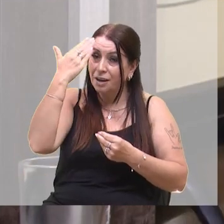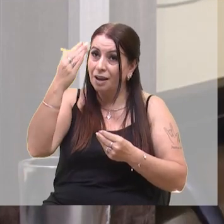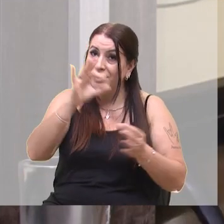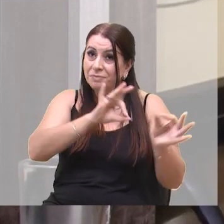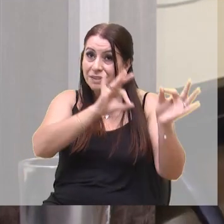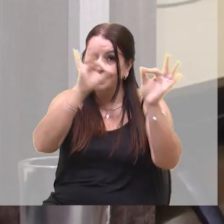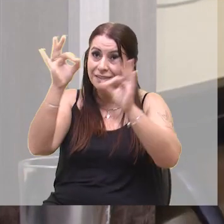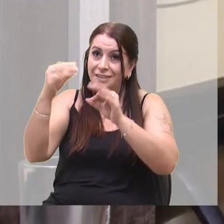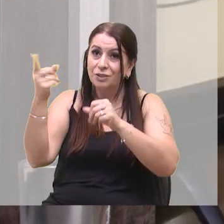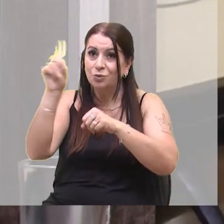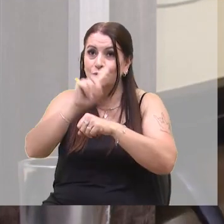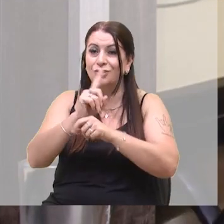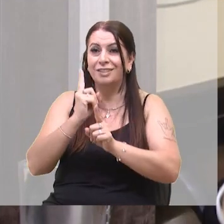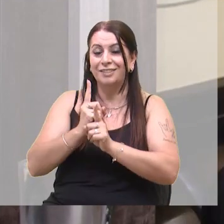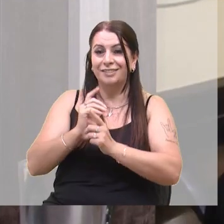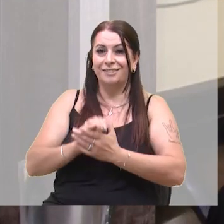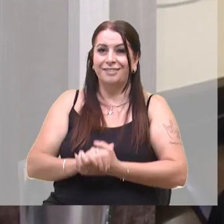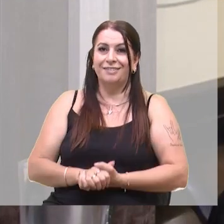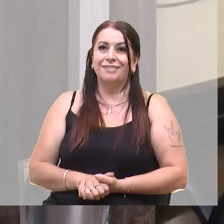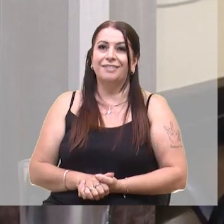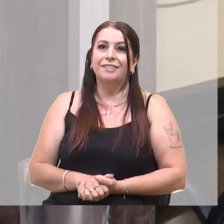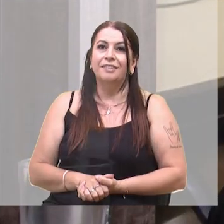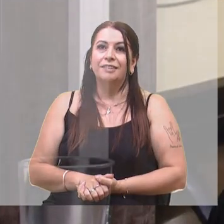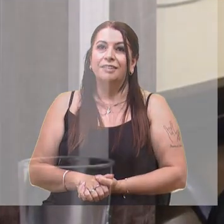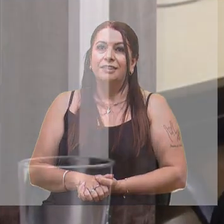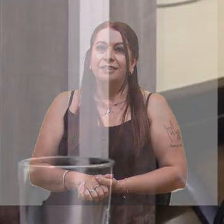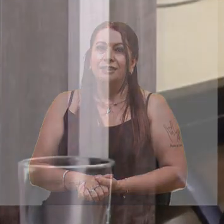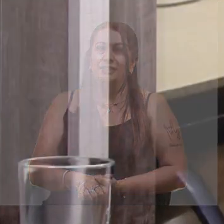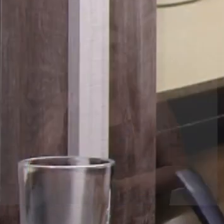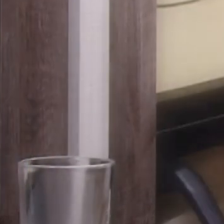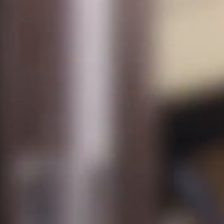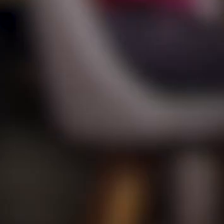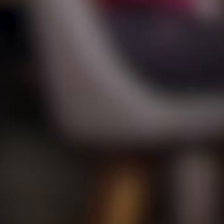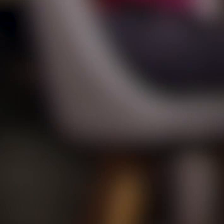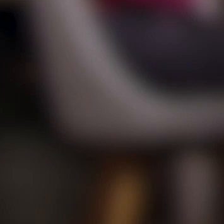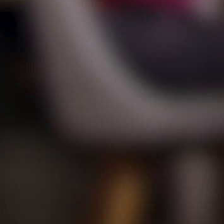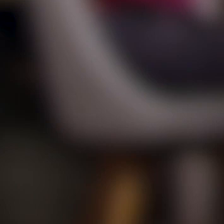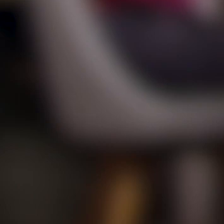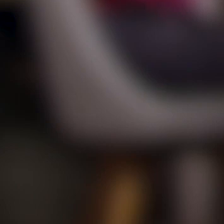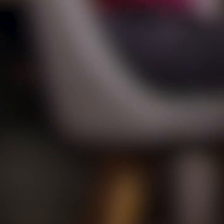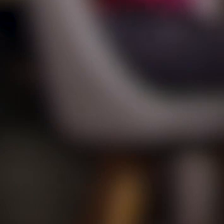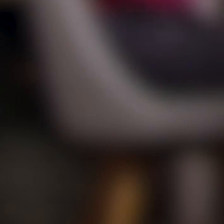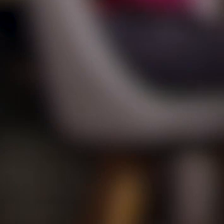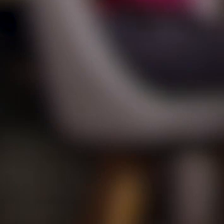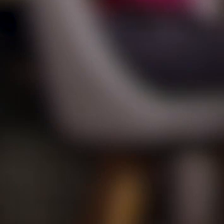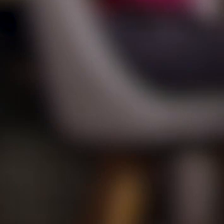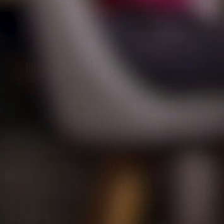nós, sobretudo com muita saúde. Obrigado pela audiência. Até o nosso próximo vídeo.